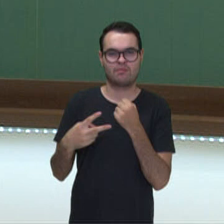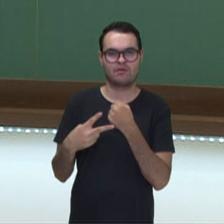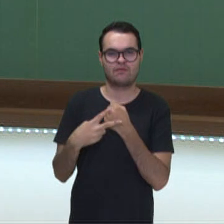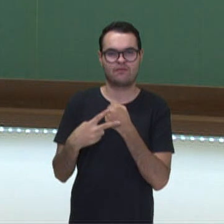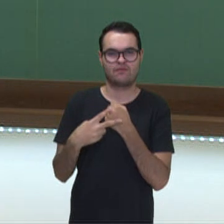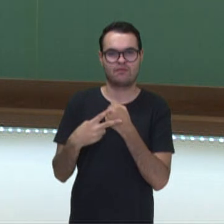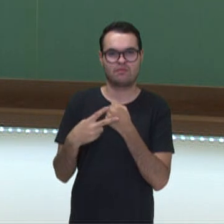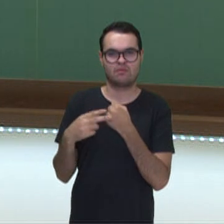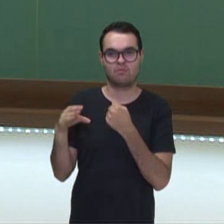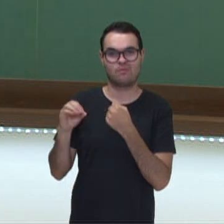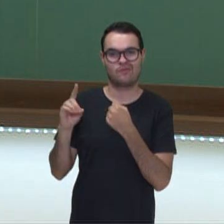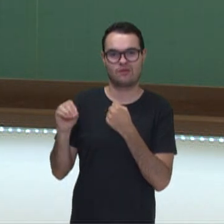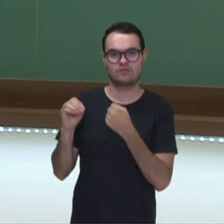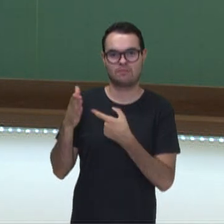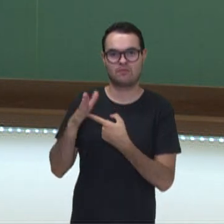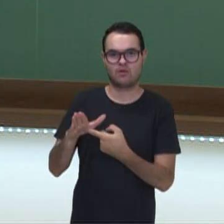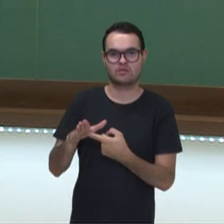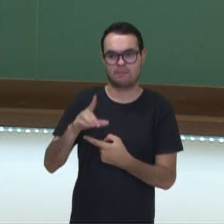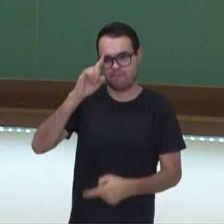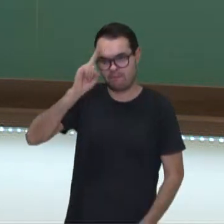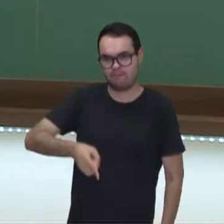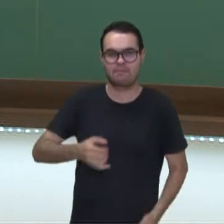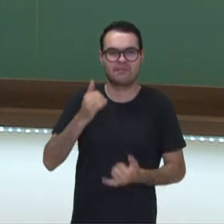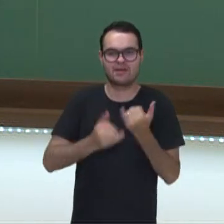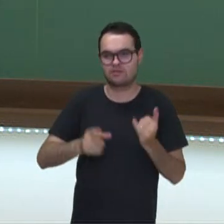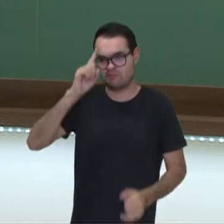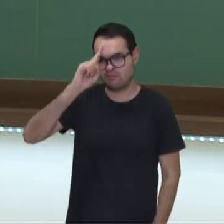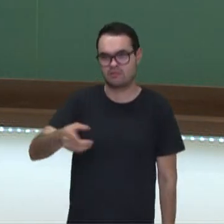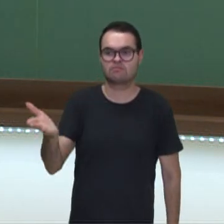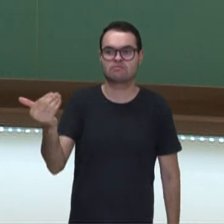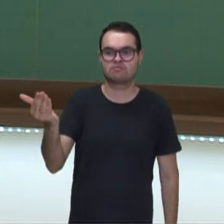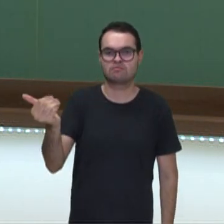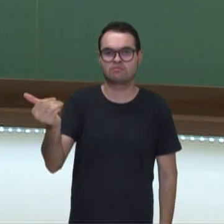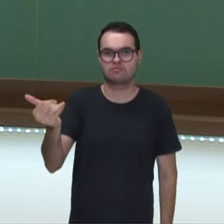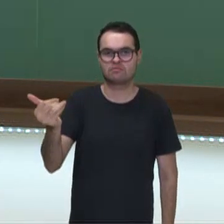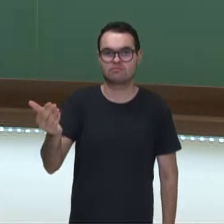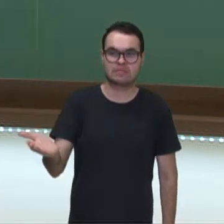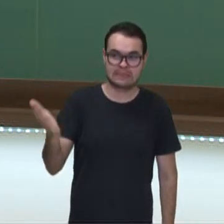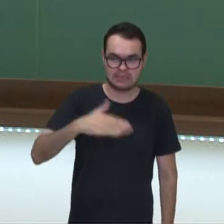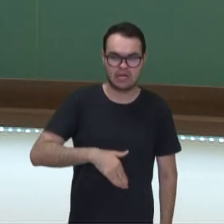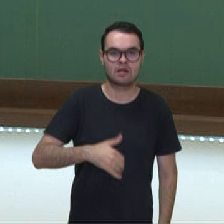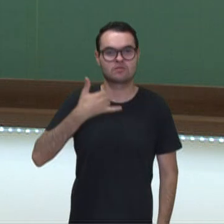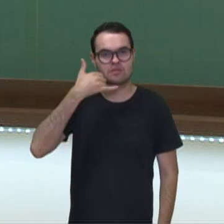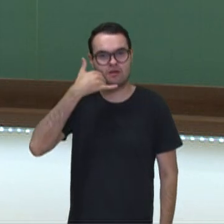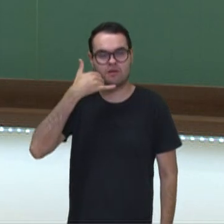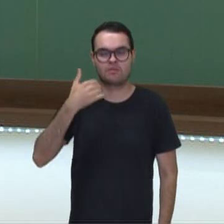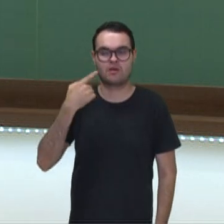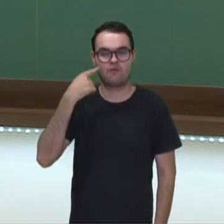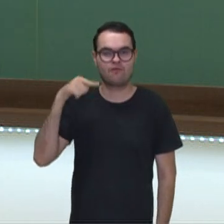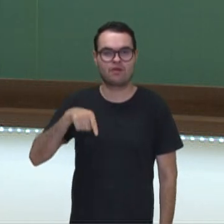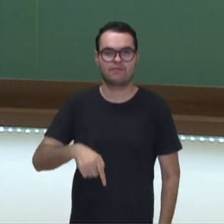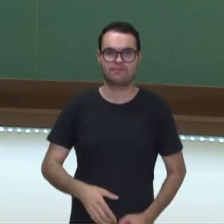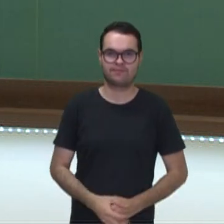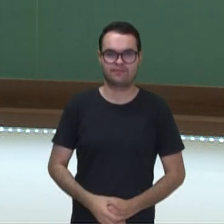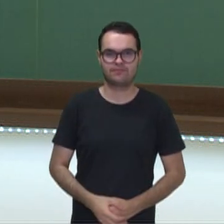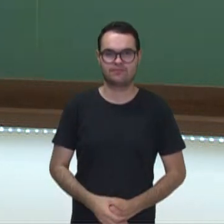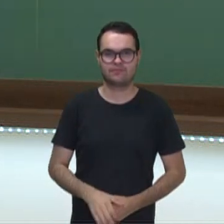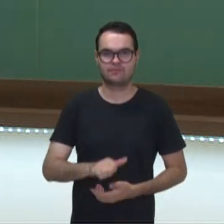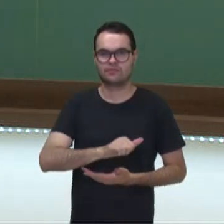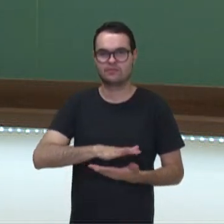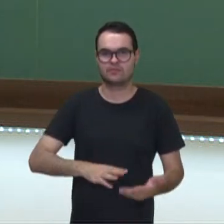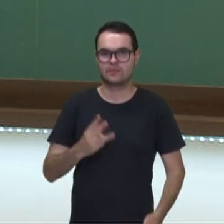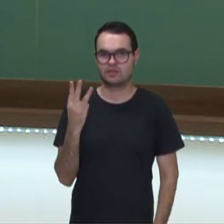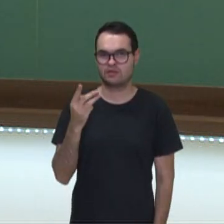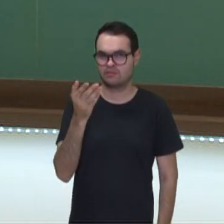modo verbal impera, é quase uma ordem, né? Traga seu celular para eu ver. Então, atividade 3